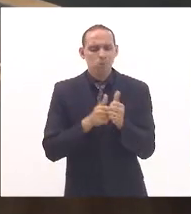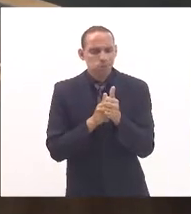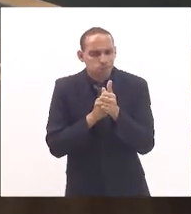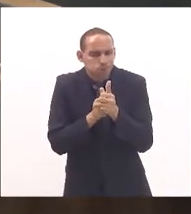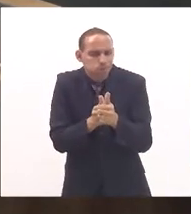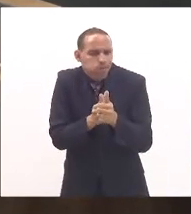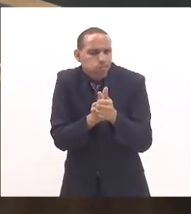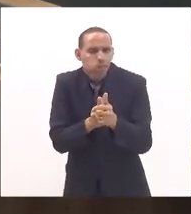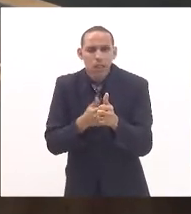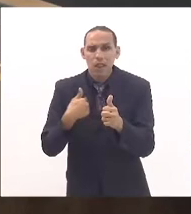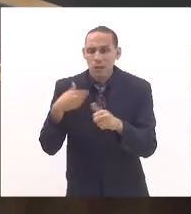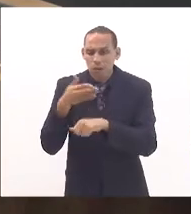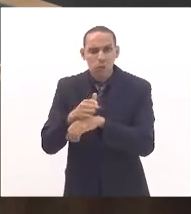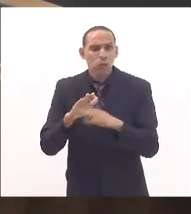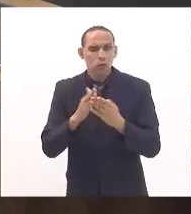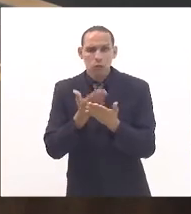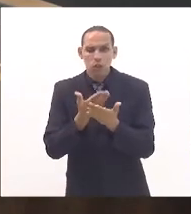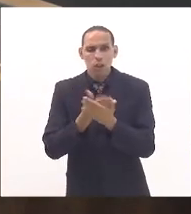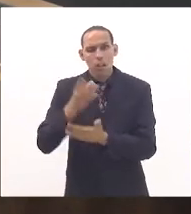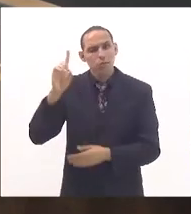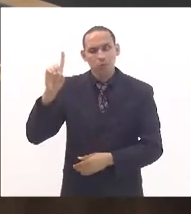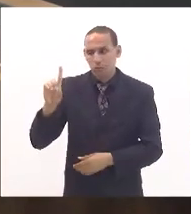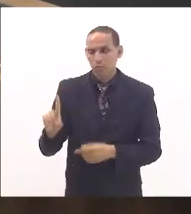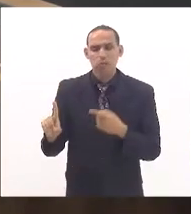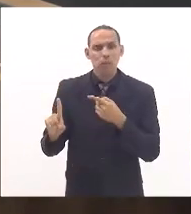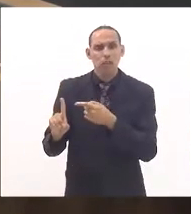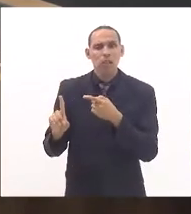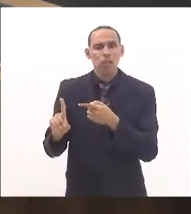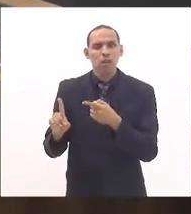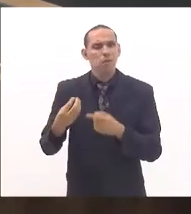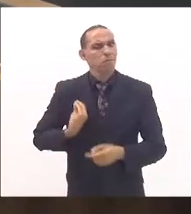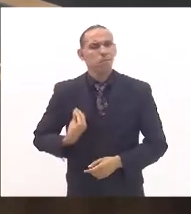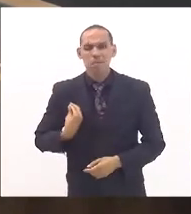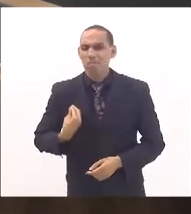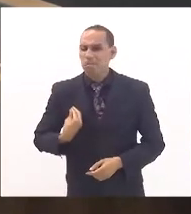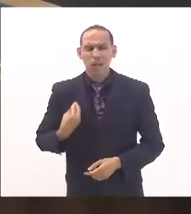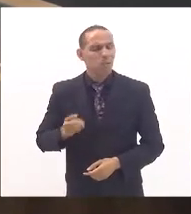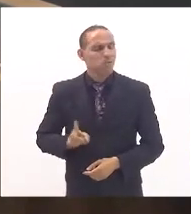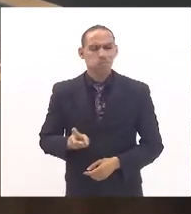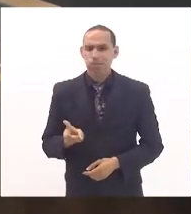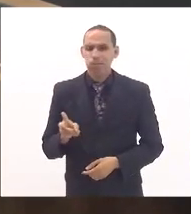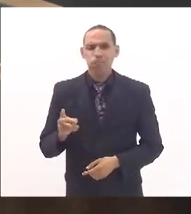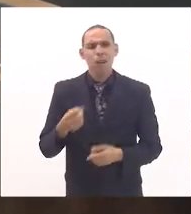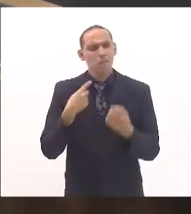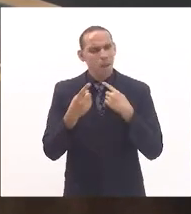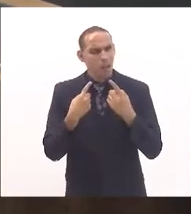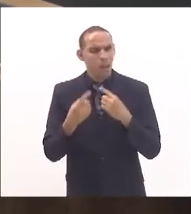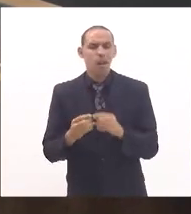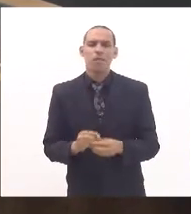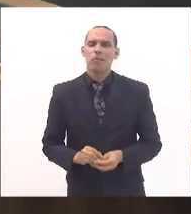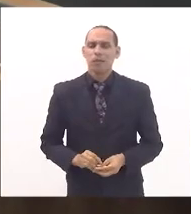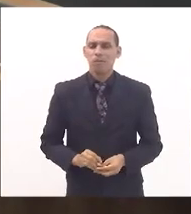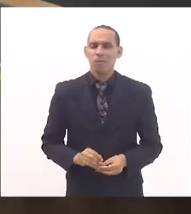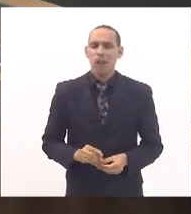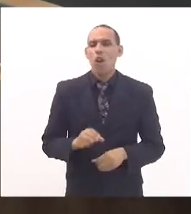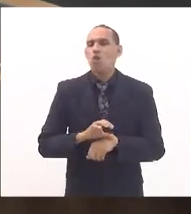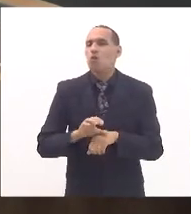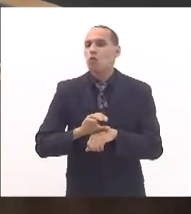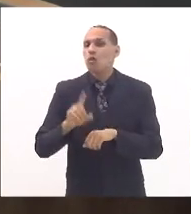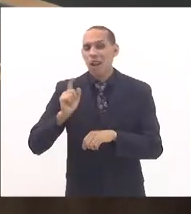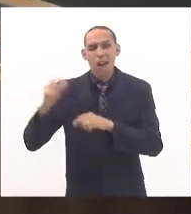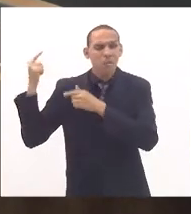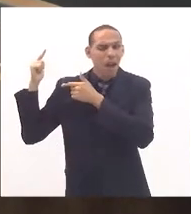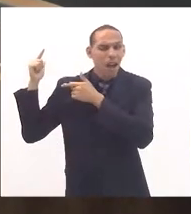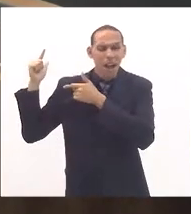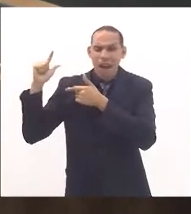perto. Já estive na escola, a escola tem uma diretora que é super presente, super atuante, super dialógica. Esse é um curso